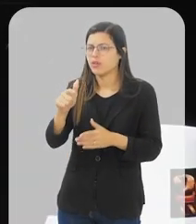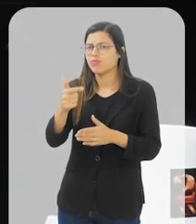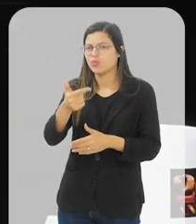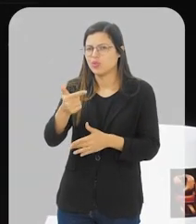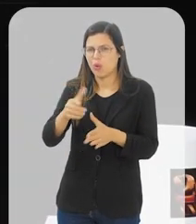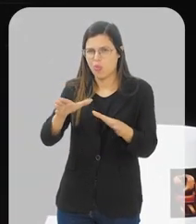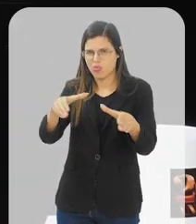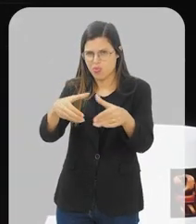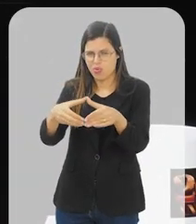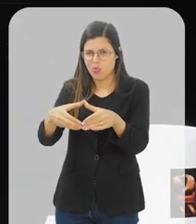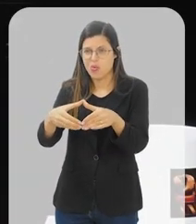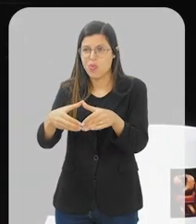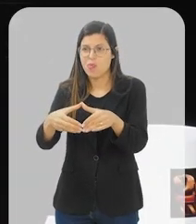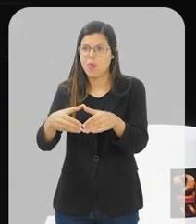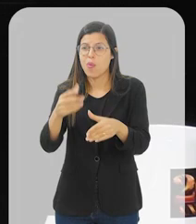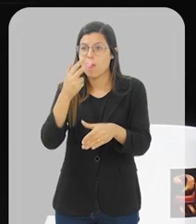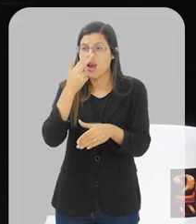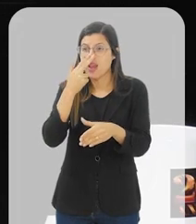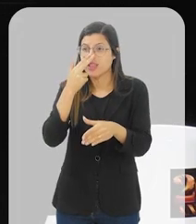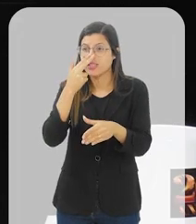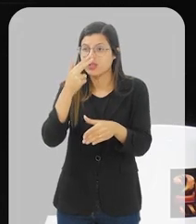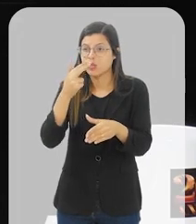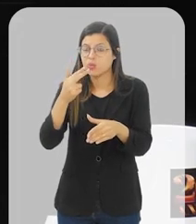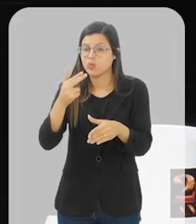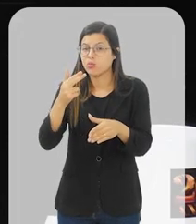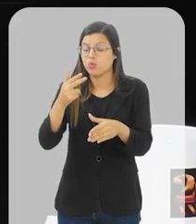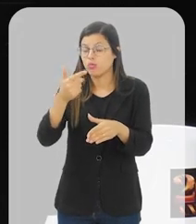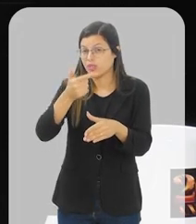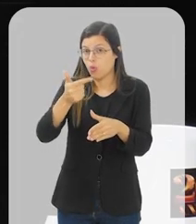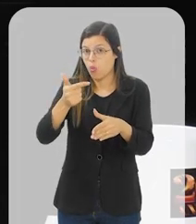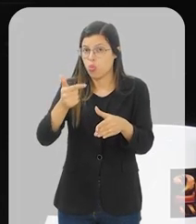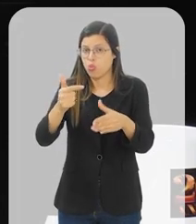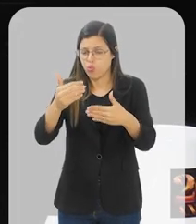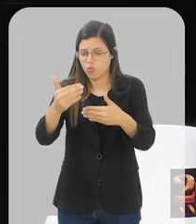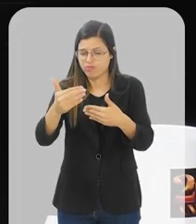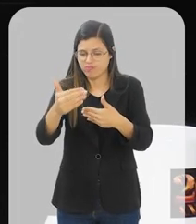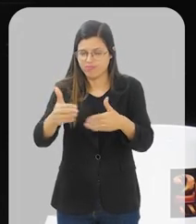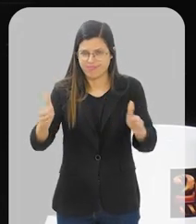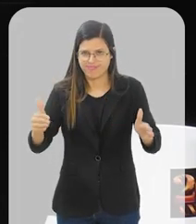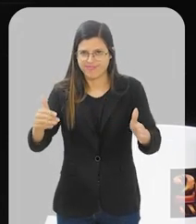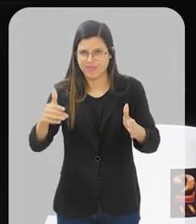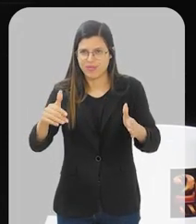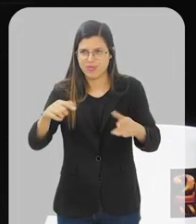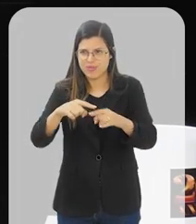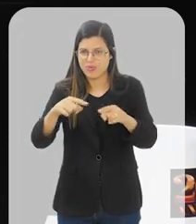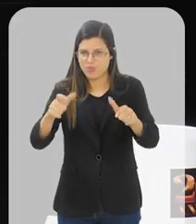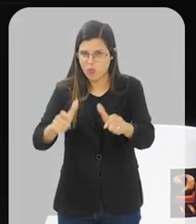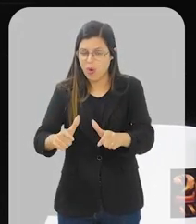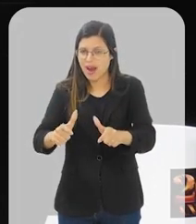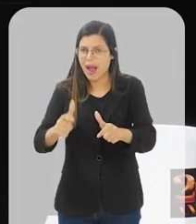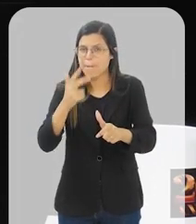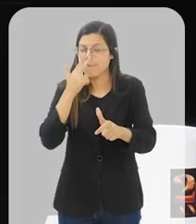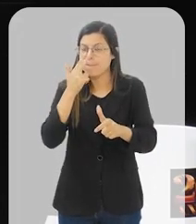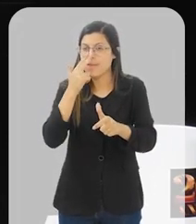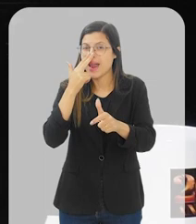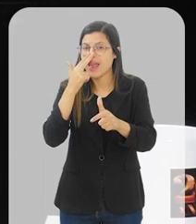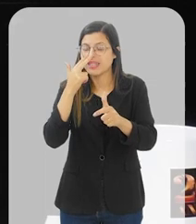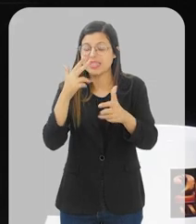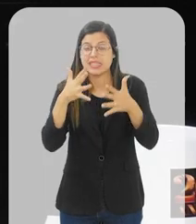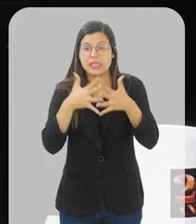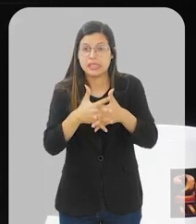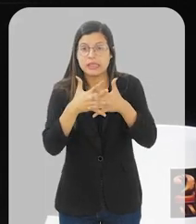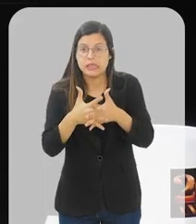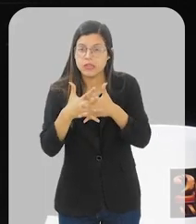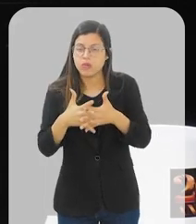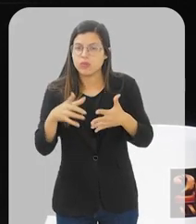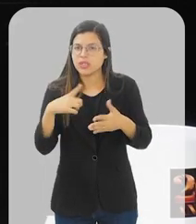o Triângulo das Bermudas da Sapucaí. Parece que o segundo boxe... Tudo dá, o som embola, tem